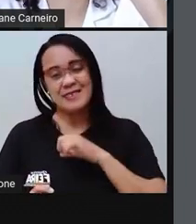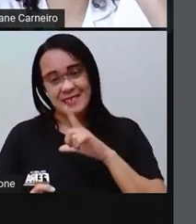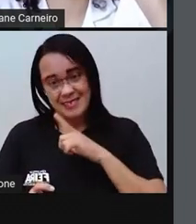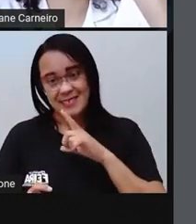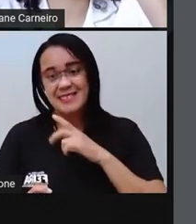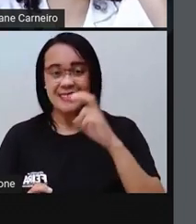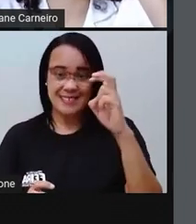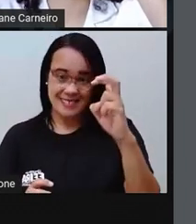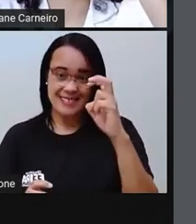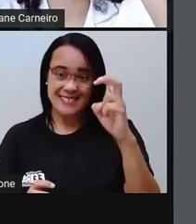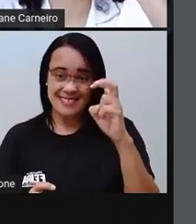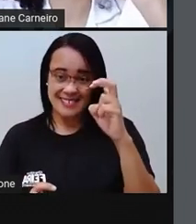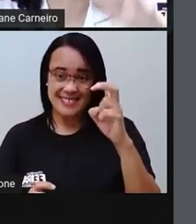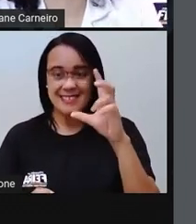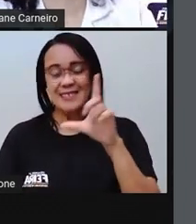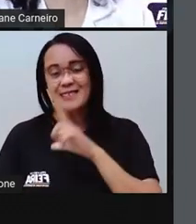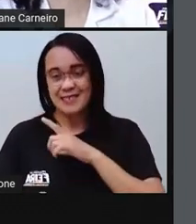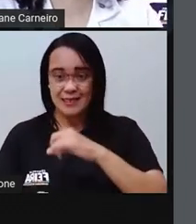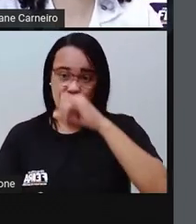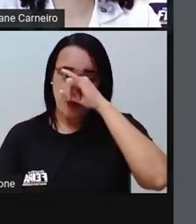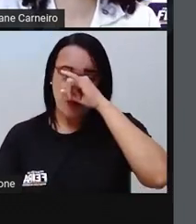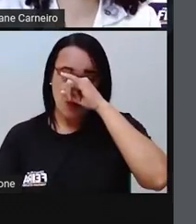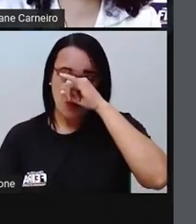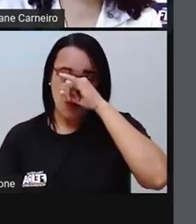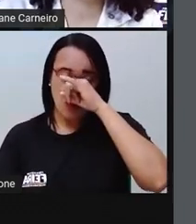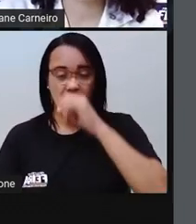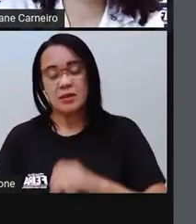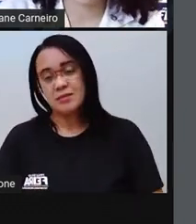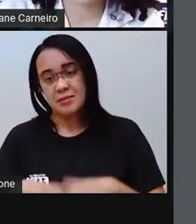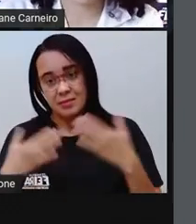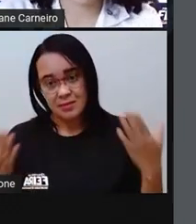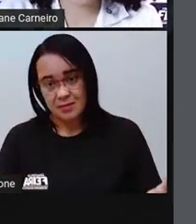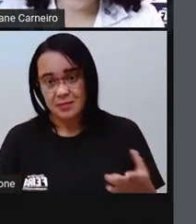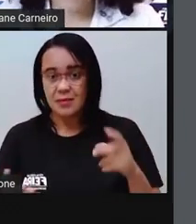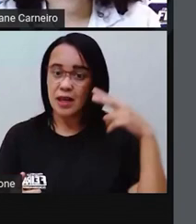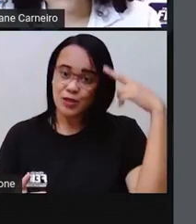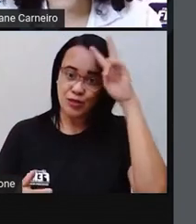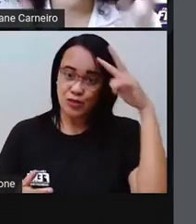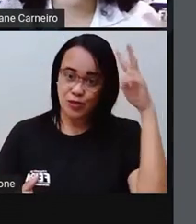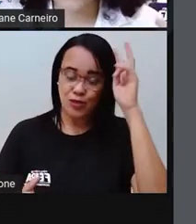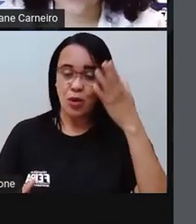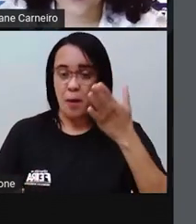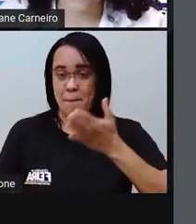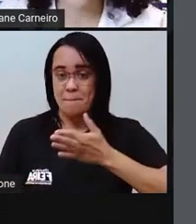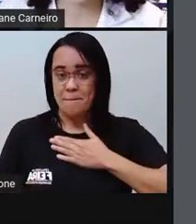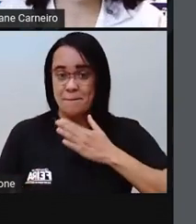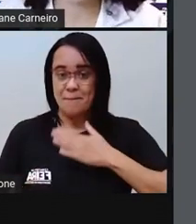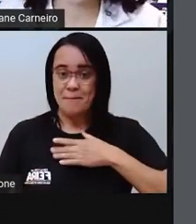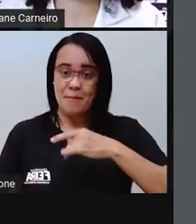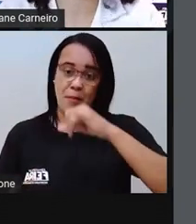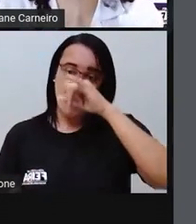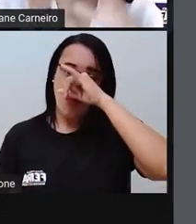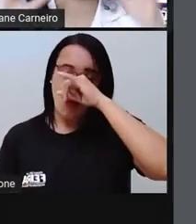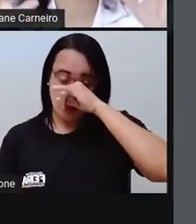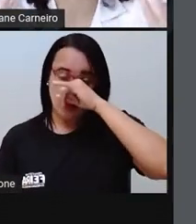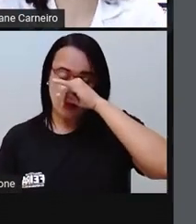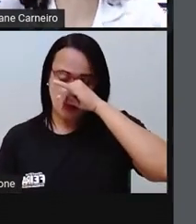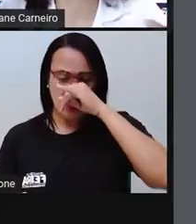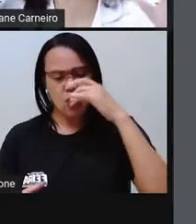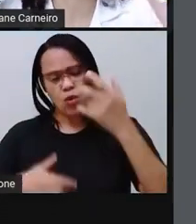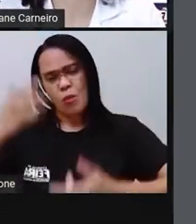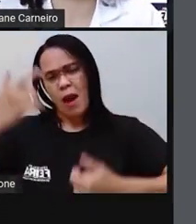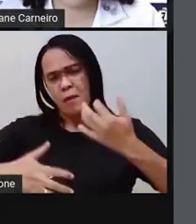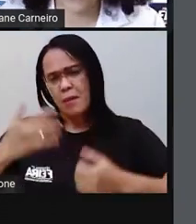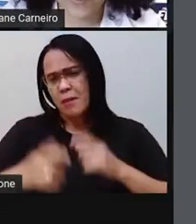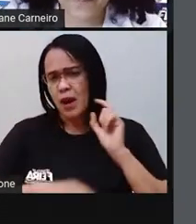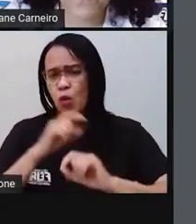Exatamente. Cinco porquinhos. Então o nome da história é Meus Porquinhos. Vamos lá ver o que é que essa história vai falar sobre esse tanto